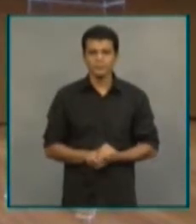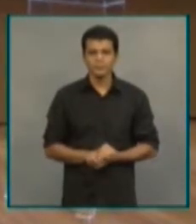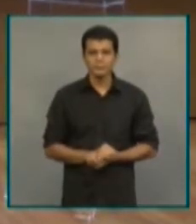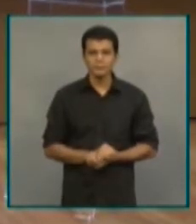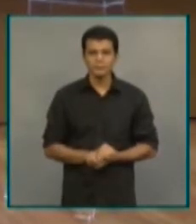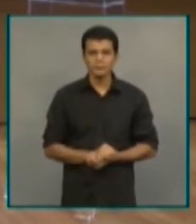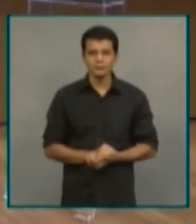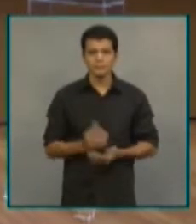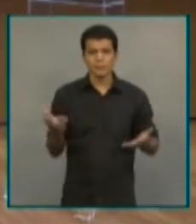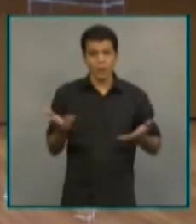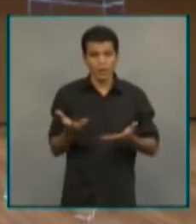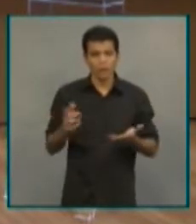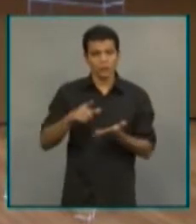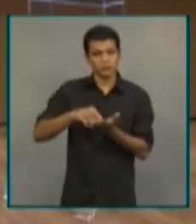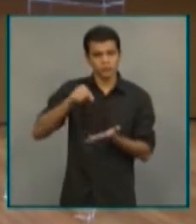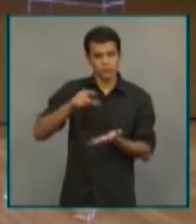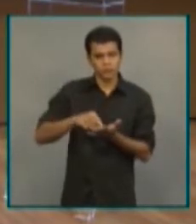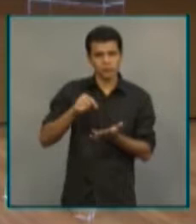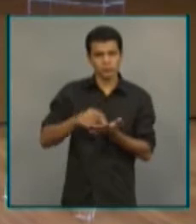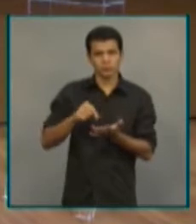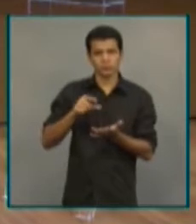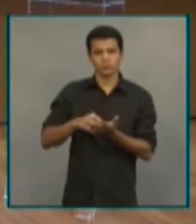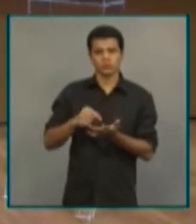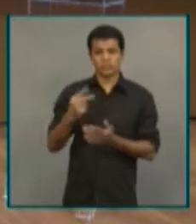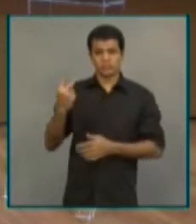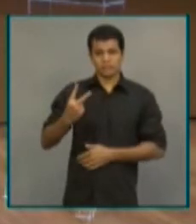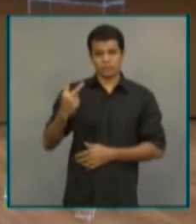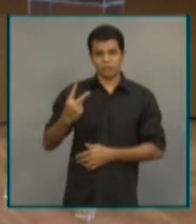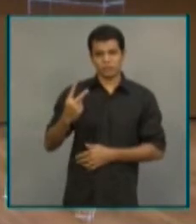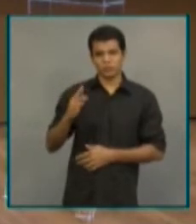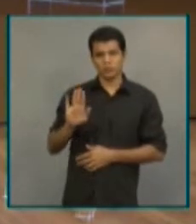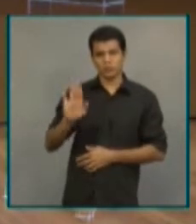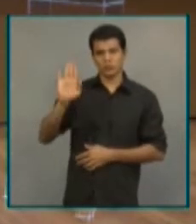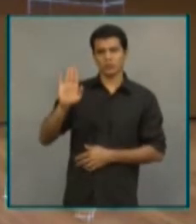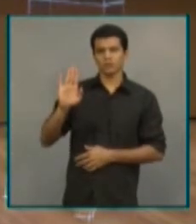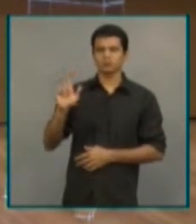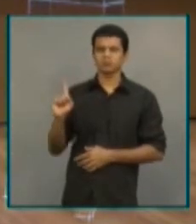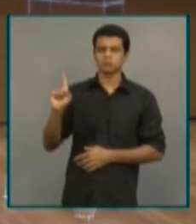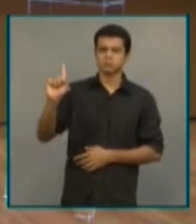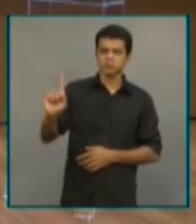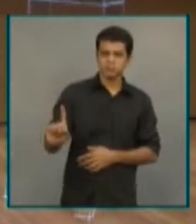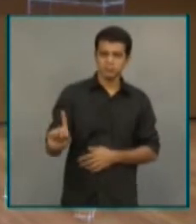Iremos sortear agora o segundo candidato da primeira rodada de perguntas.